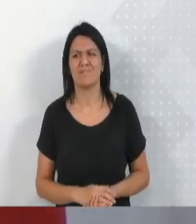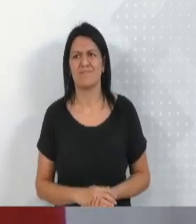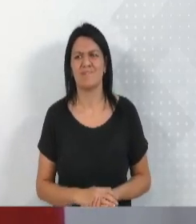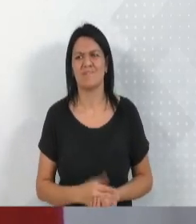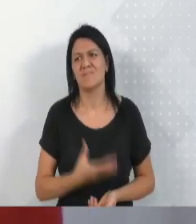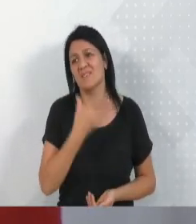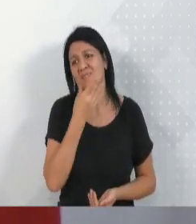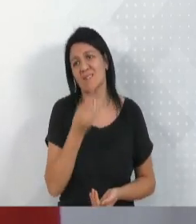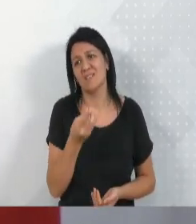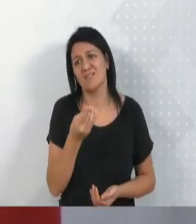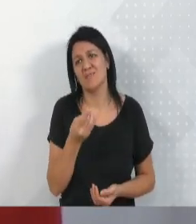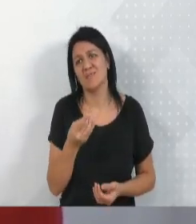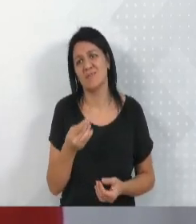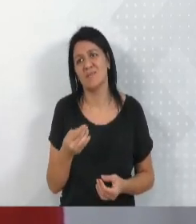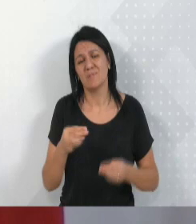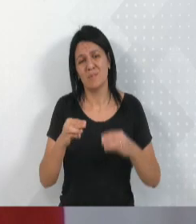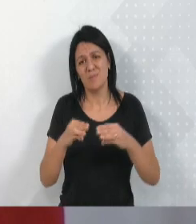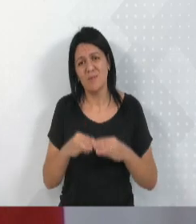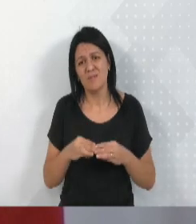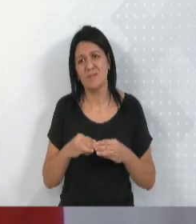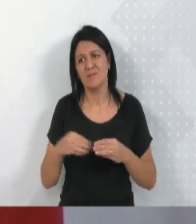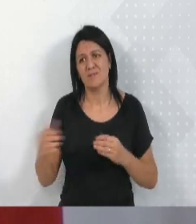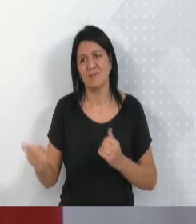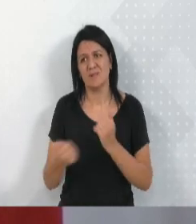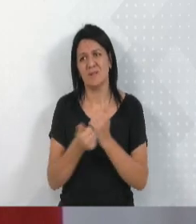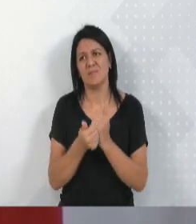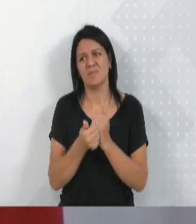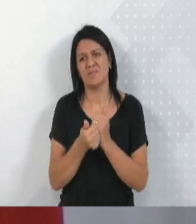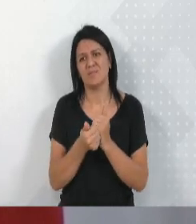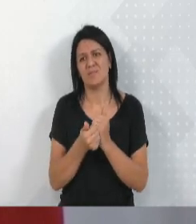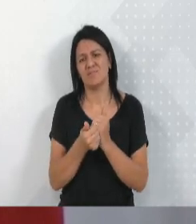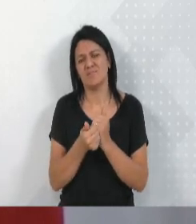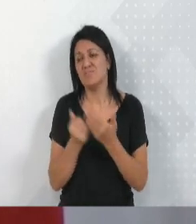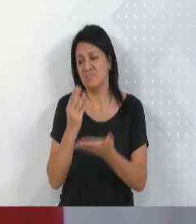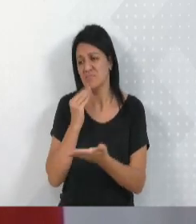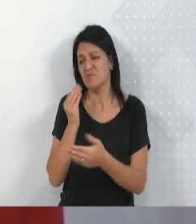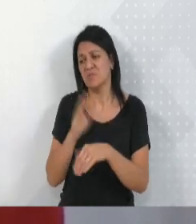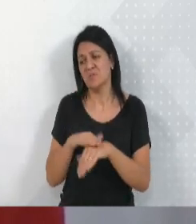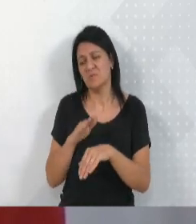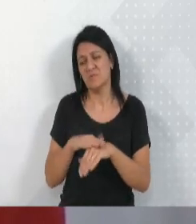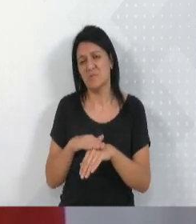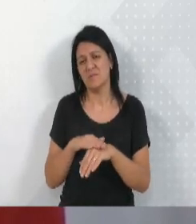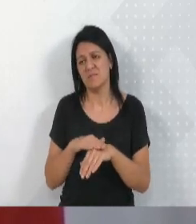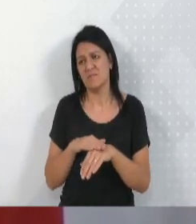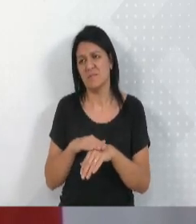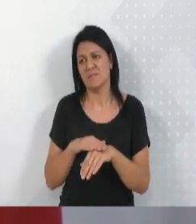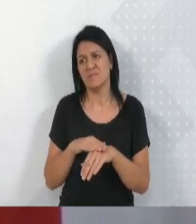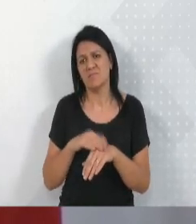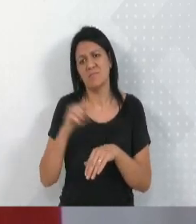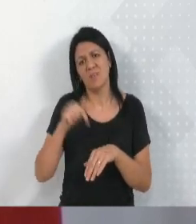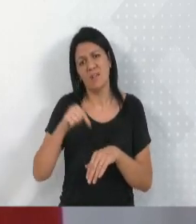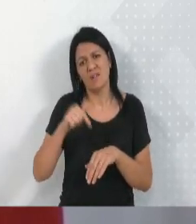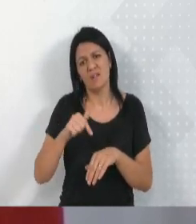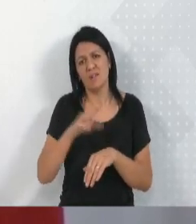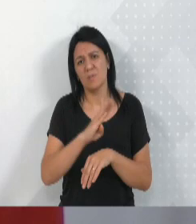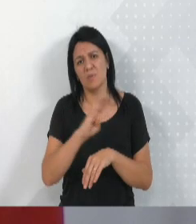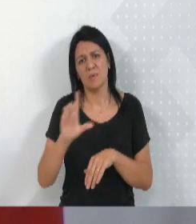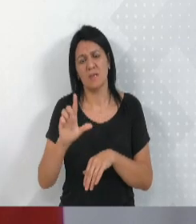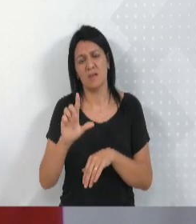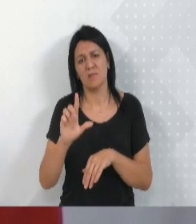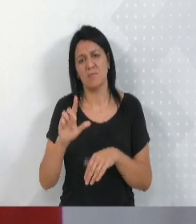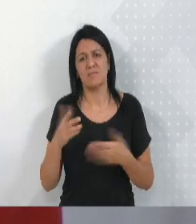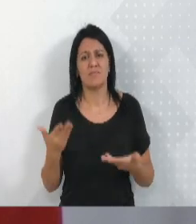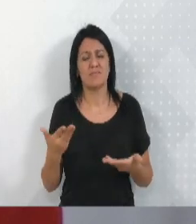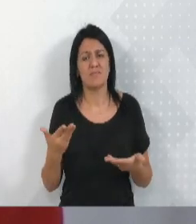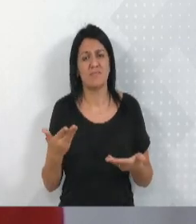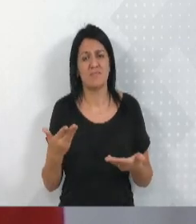de apoio que Vossa Excelência, professor Gilson, protocolou, ela traz pelo menos um sentimento de que aqui, no município de Blumenau, o Poder